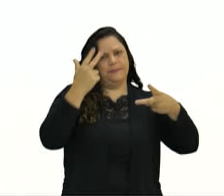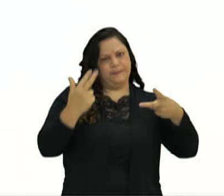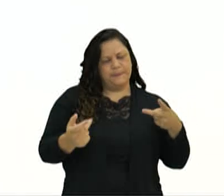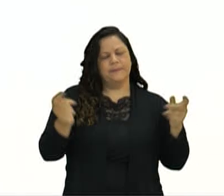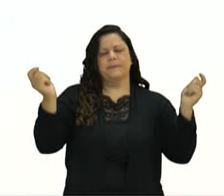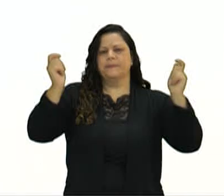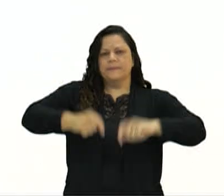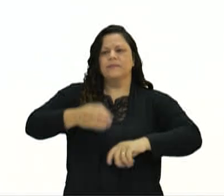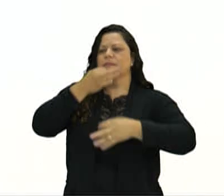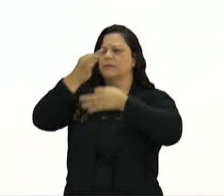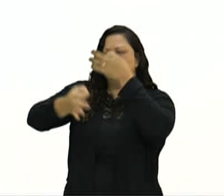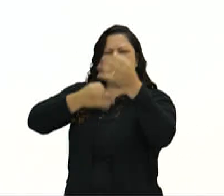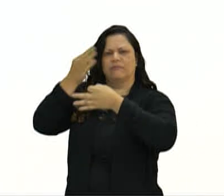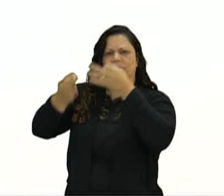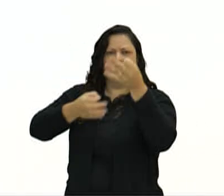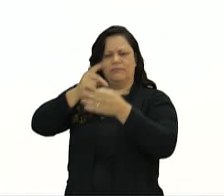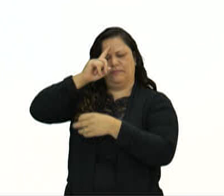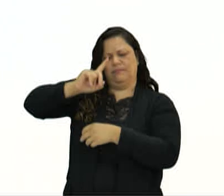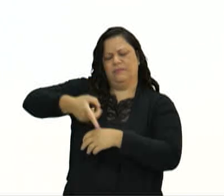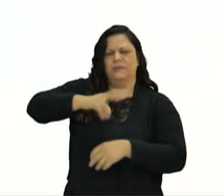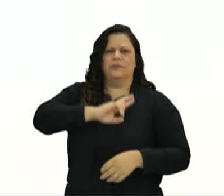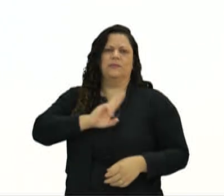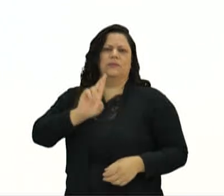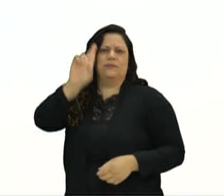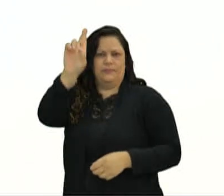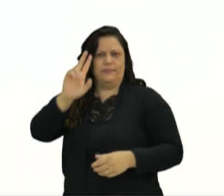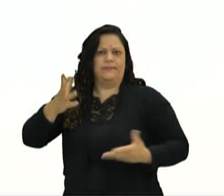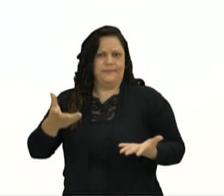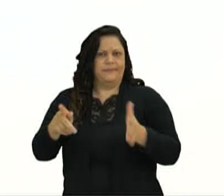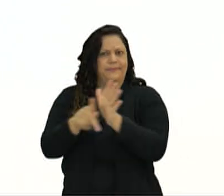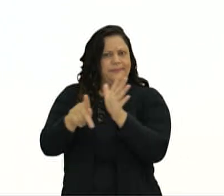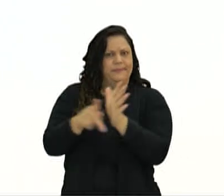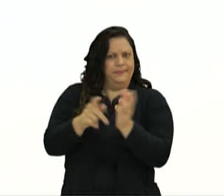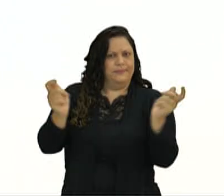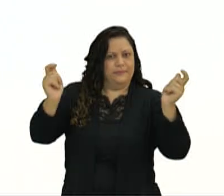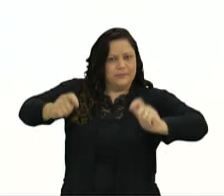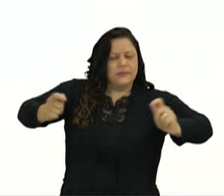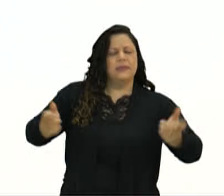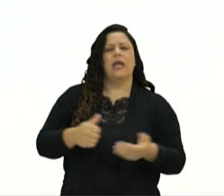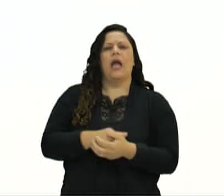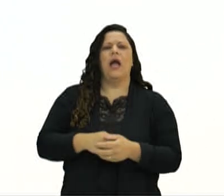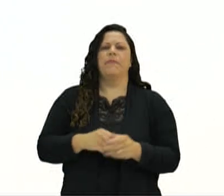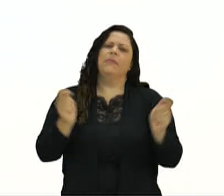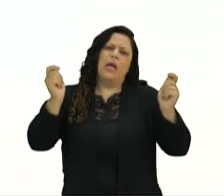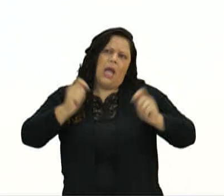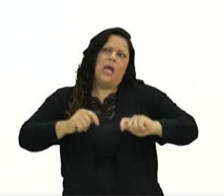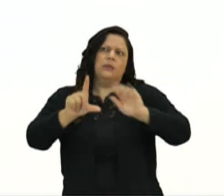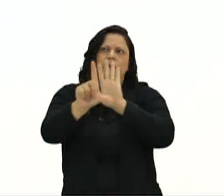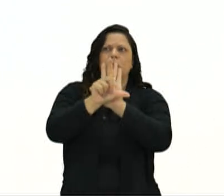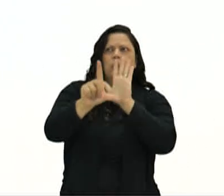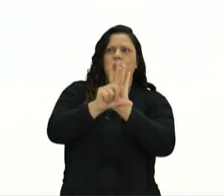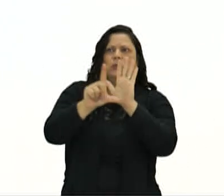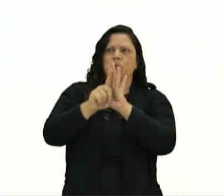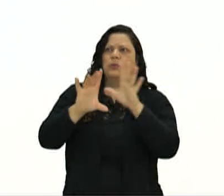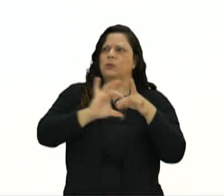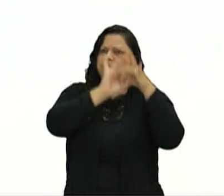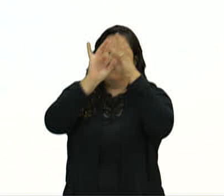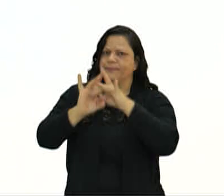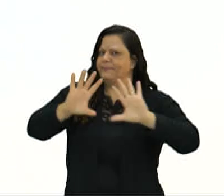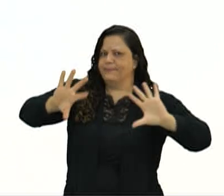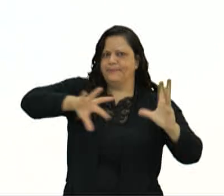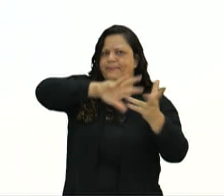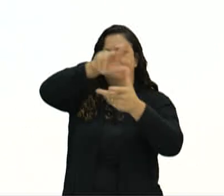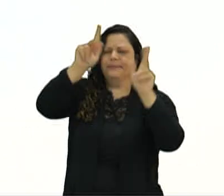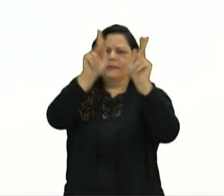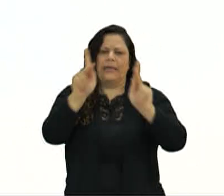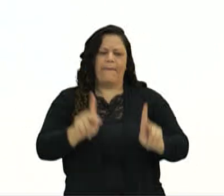no argumento da autoridade religiosa e, portanto, são consideradas leis universais, né? A paz